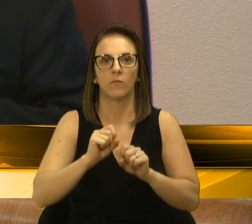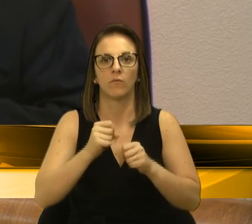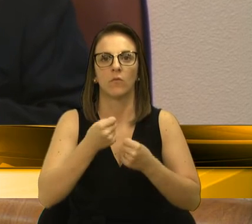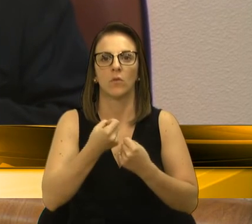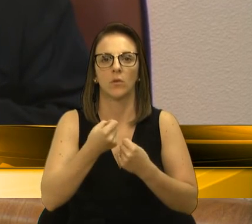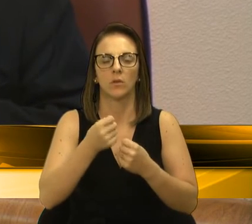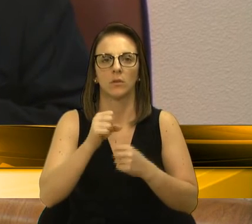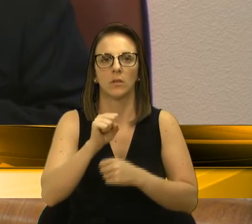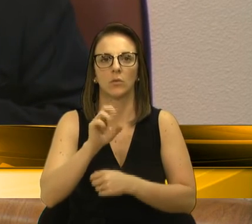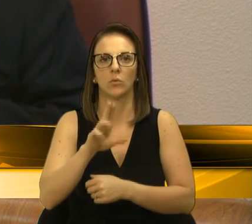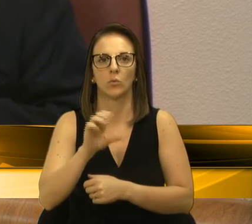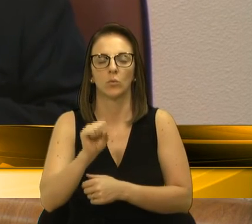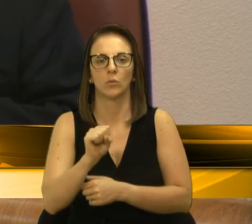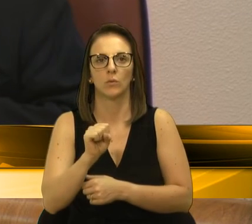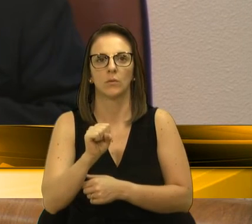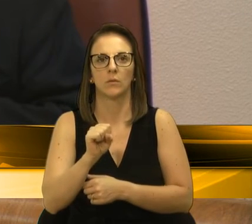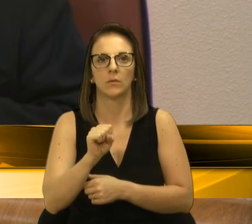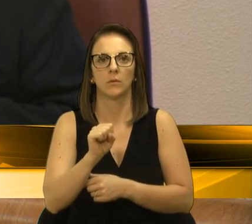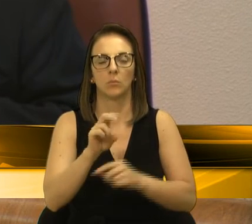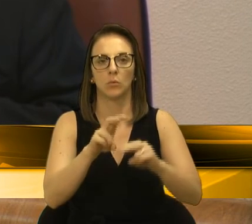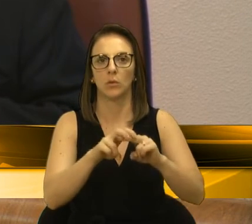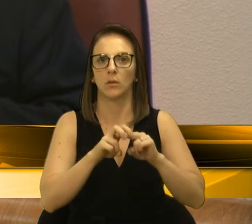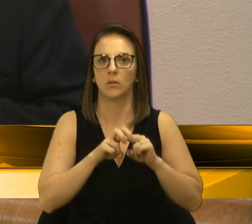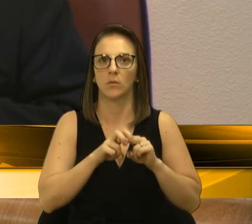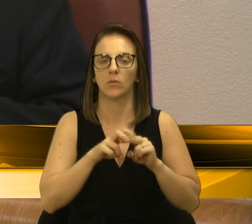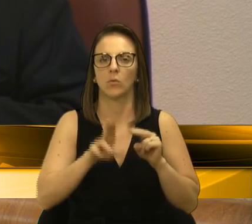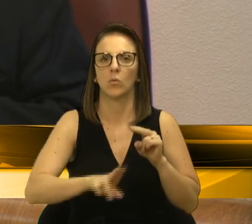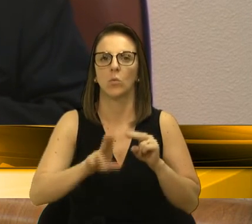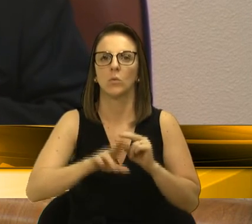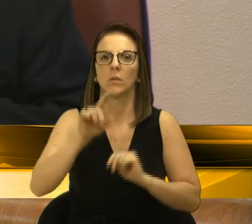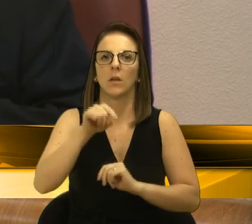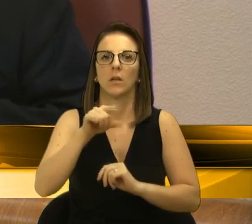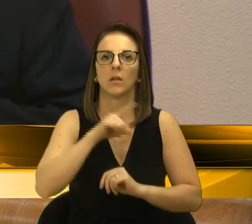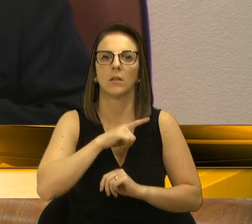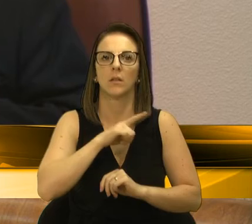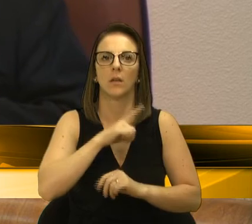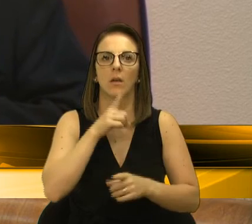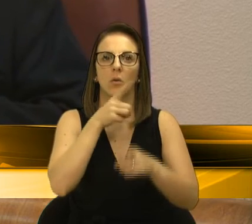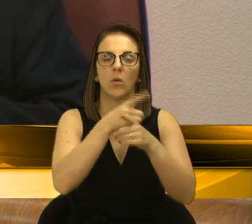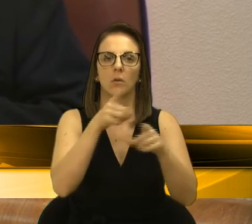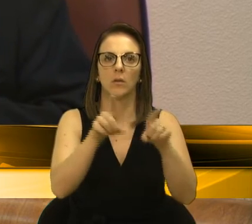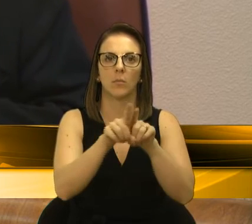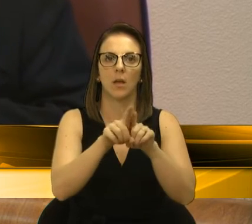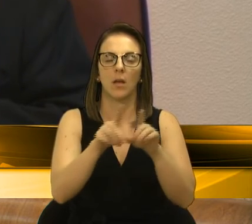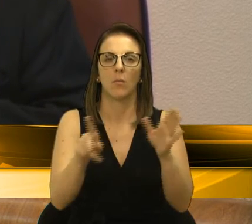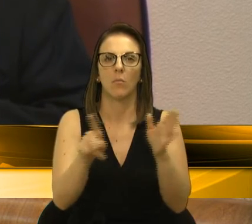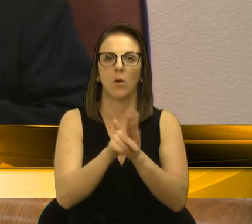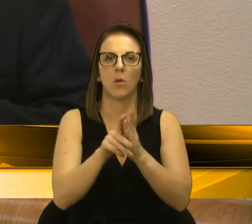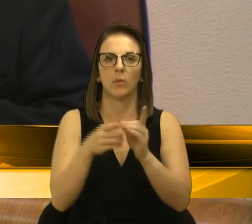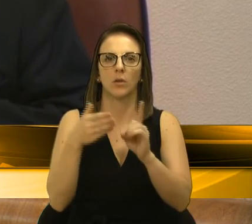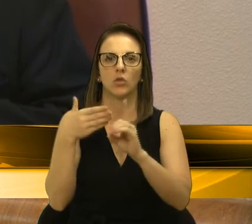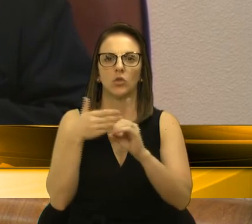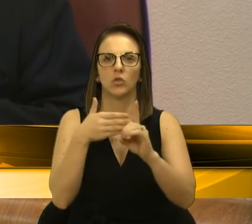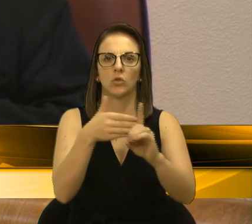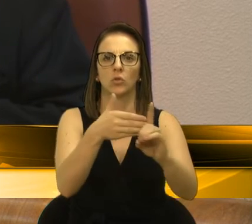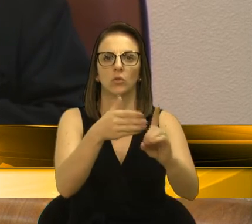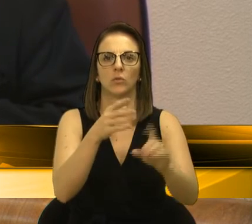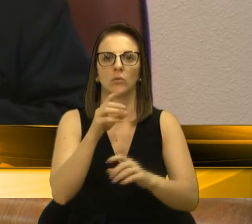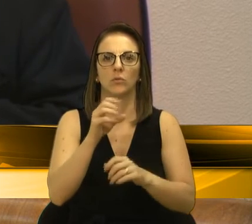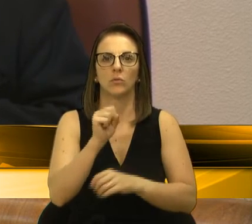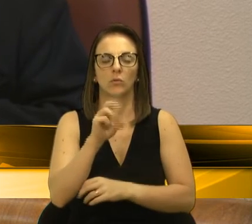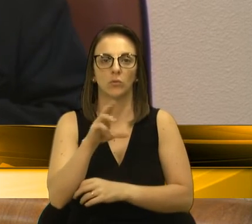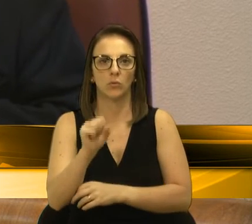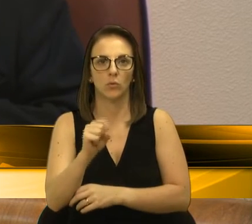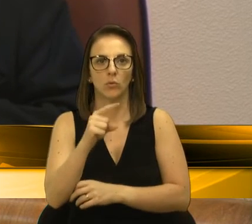SUS. Além desses dispositivos, encontramos nas próprias diretrizes do SUS outros mecanismos que asseguram